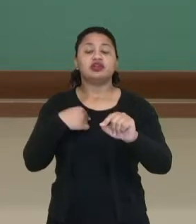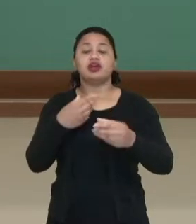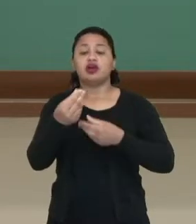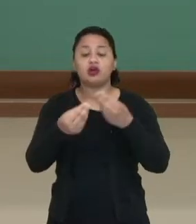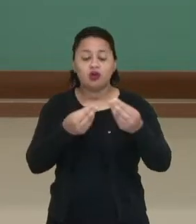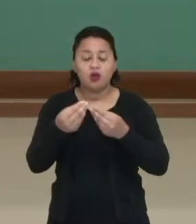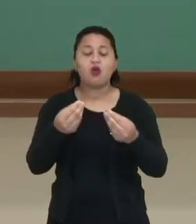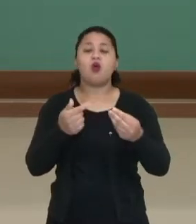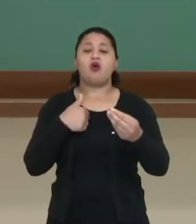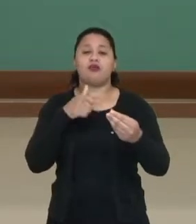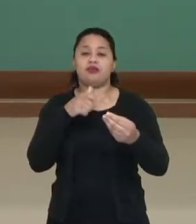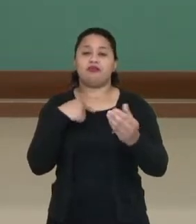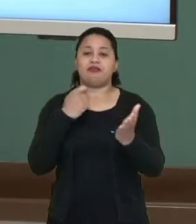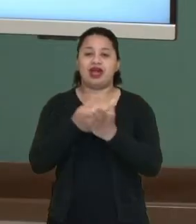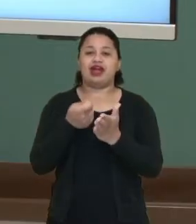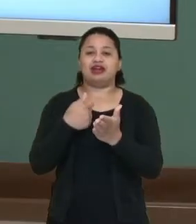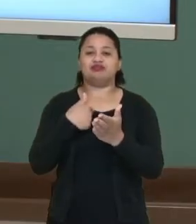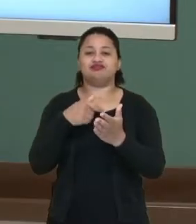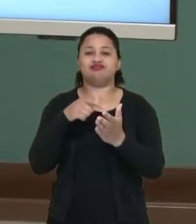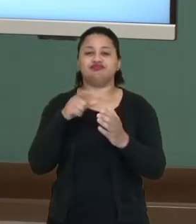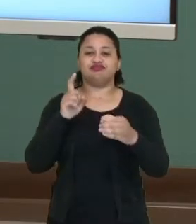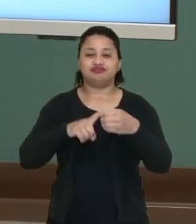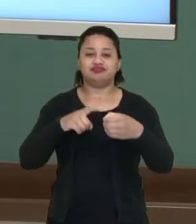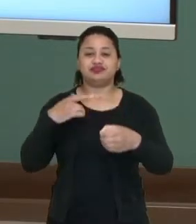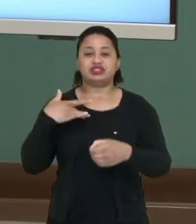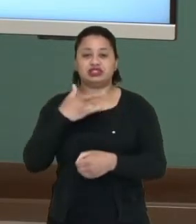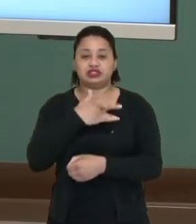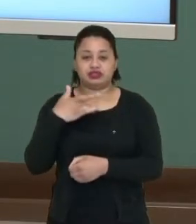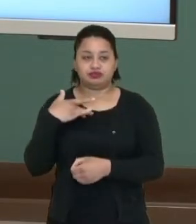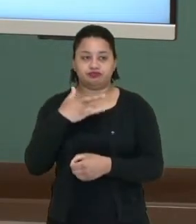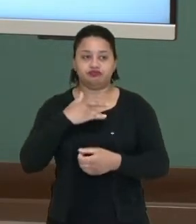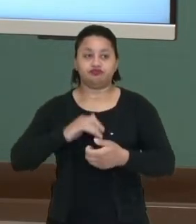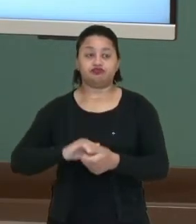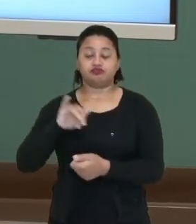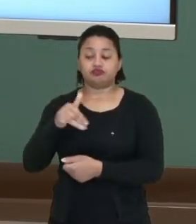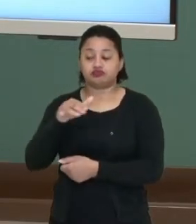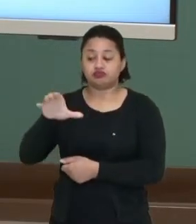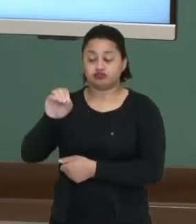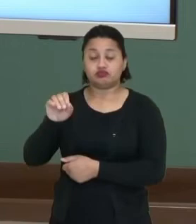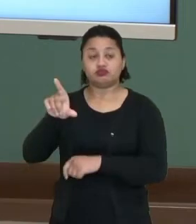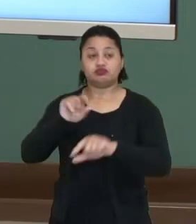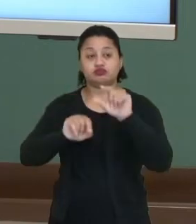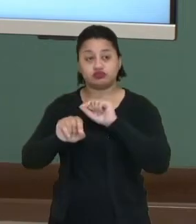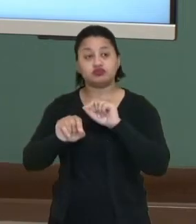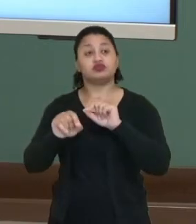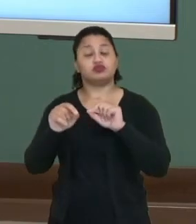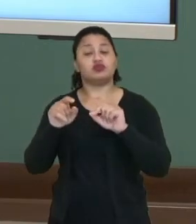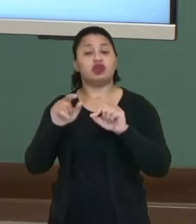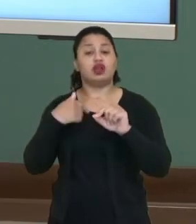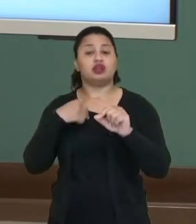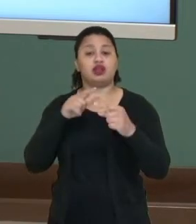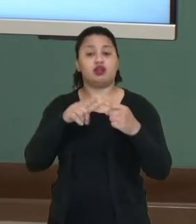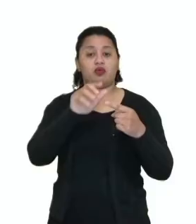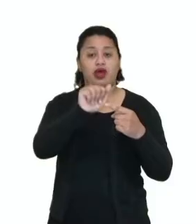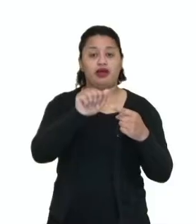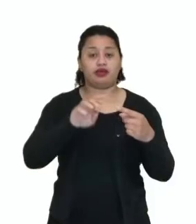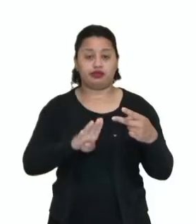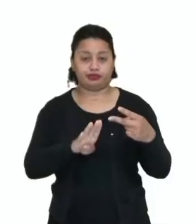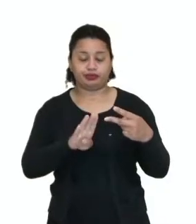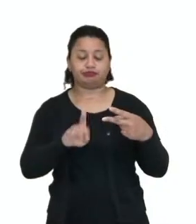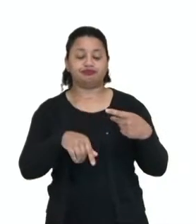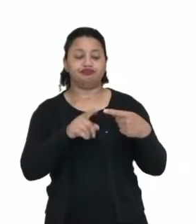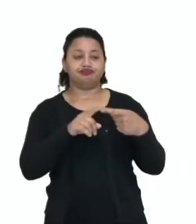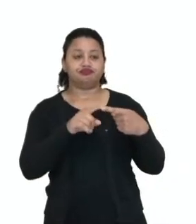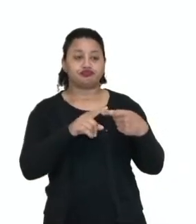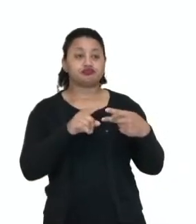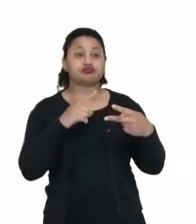de consultas. Olha lá. João vai escolher um plano de saúde entre duas opções, o plano A e o plano B. Esses planos